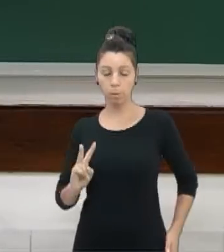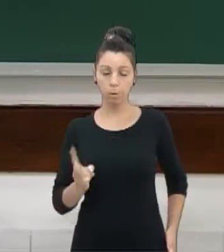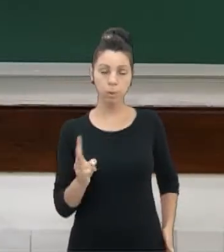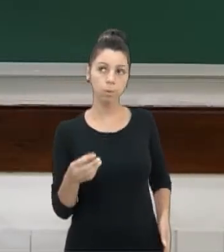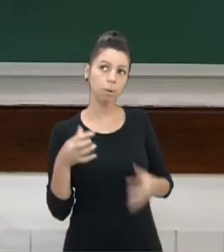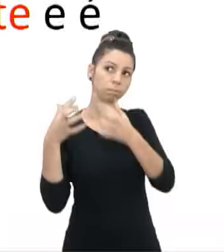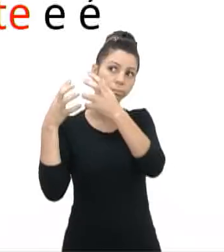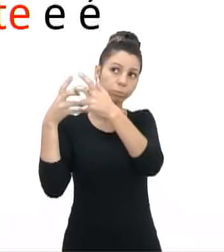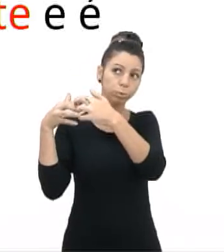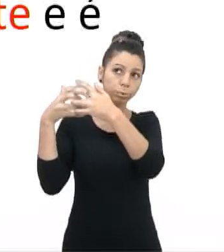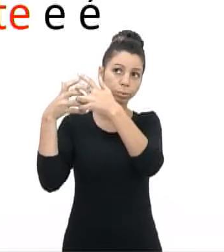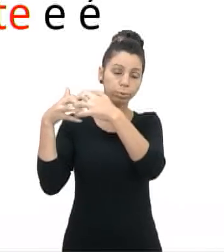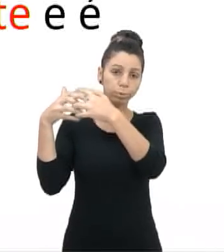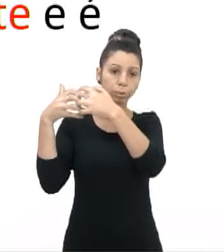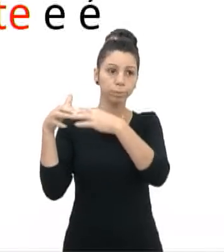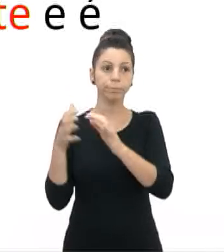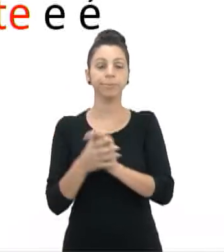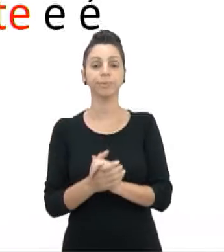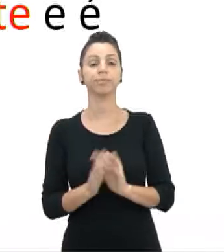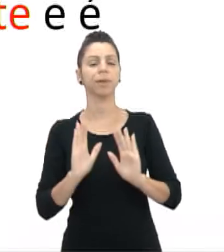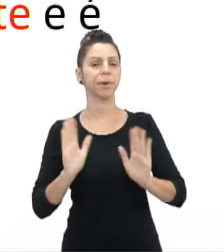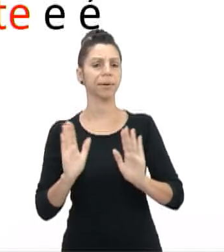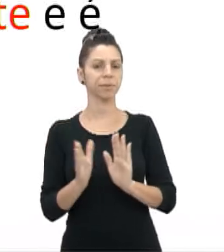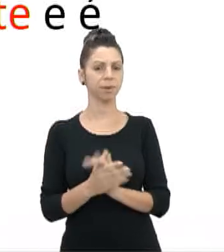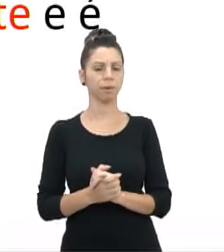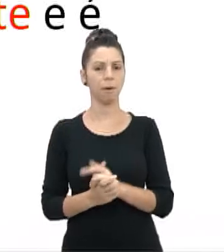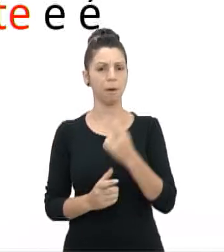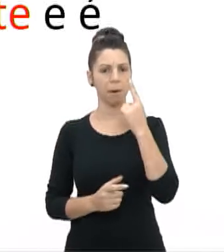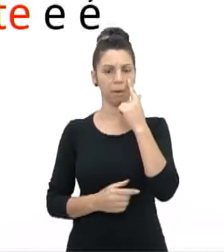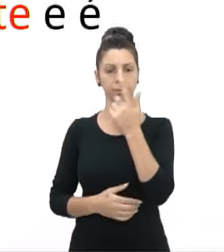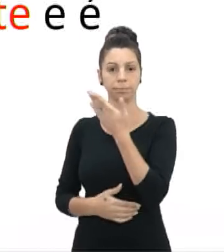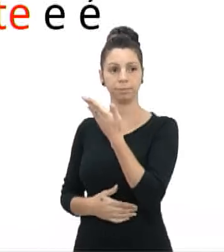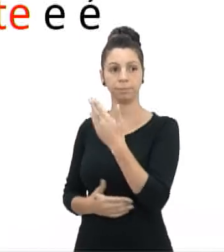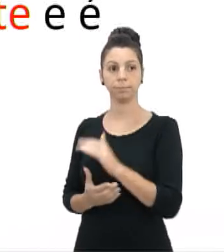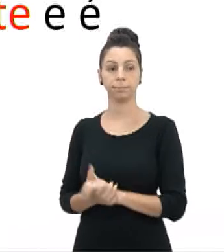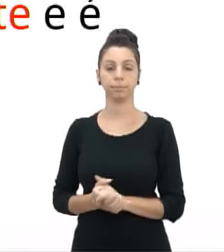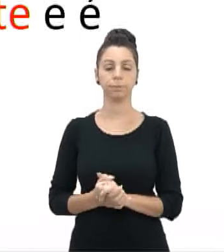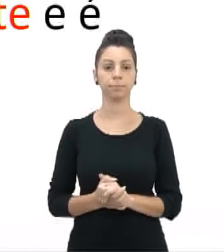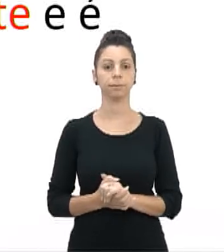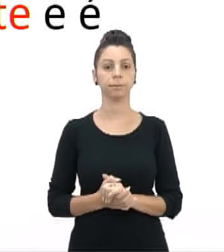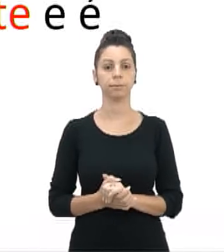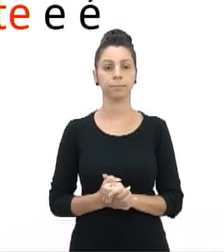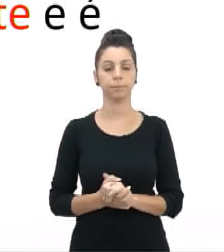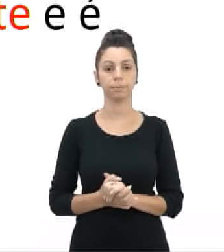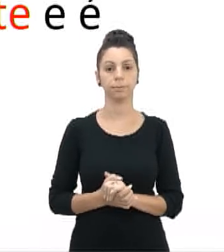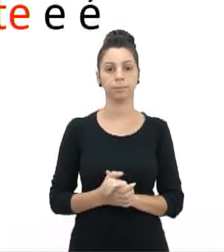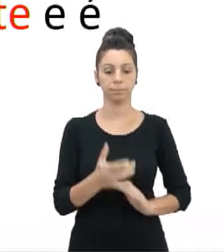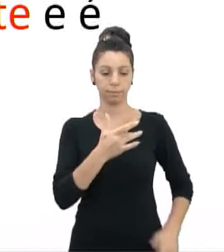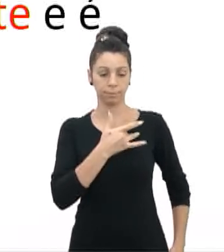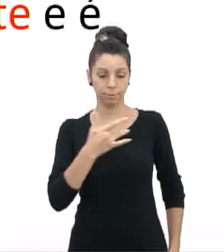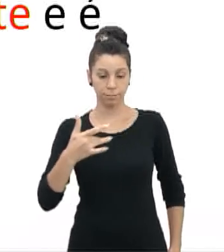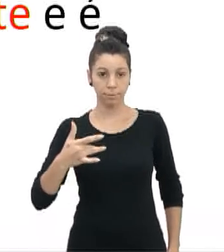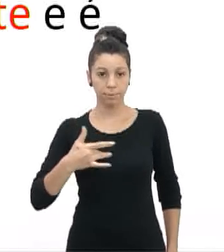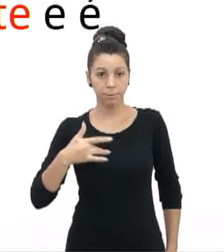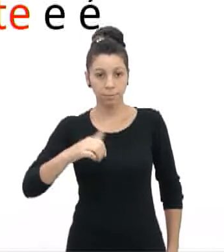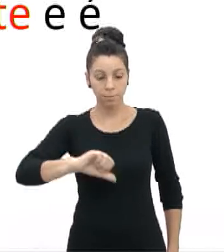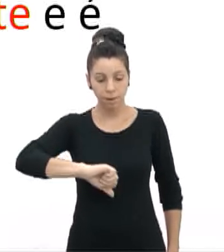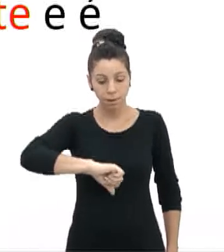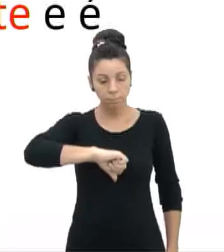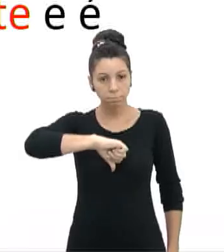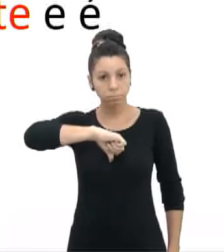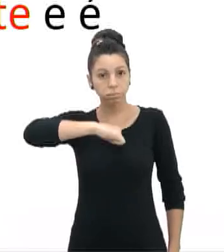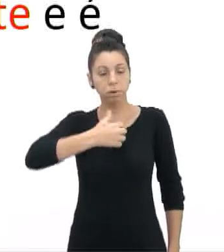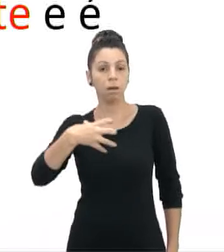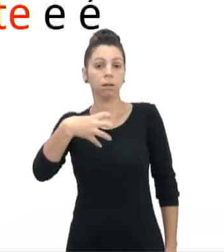pensar. Lemos essa parte, vou ler de novo para retomar, tá bom? Saúde emocional é um estado de bem-estar,